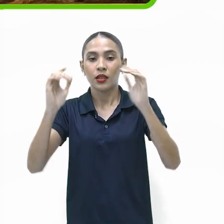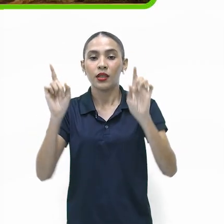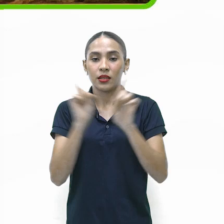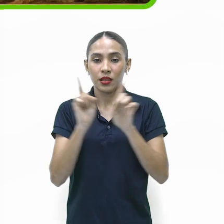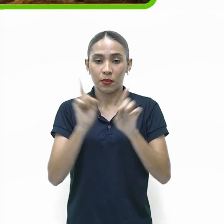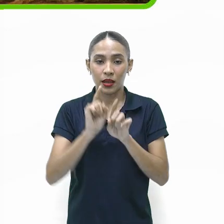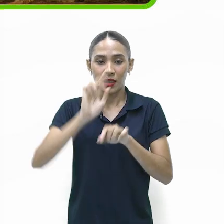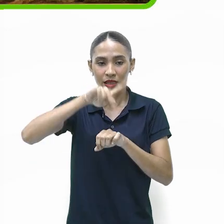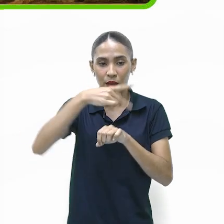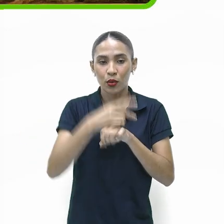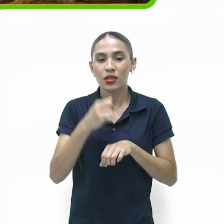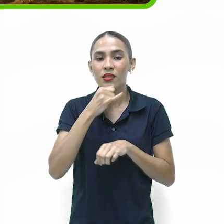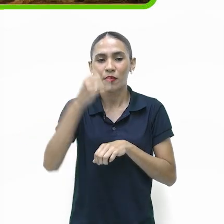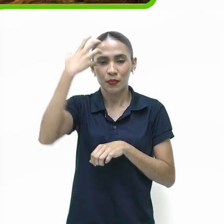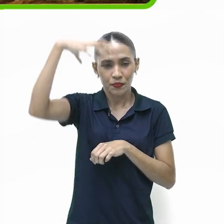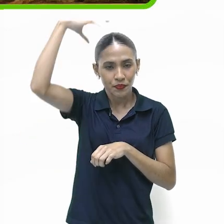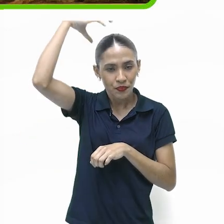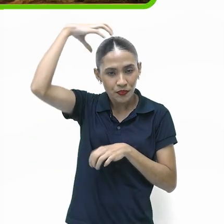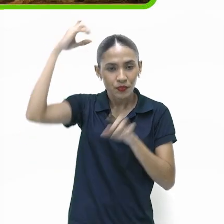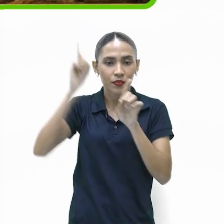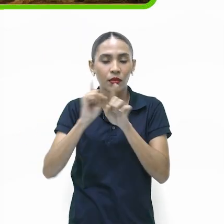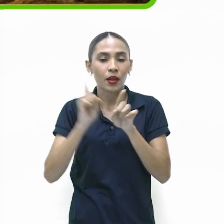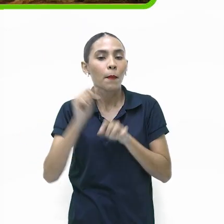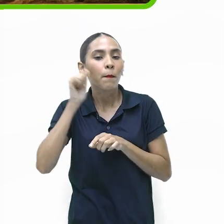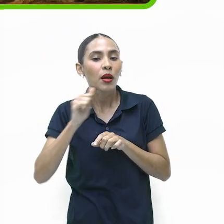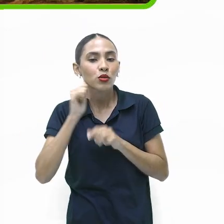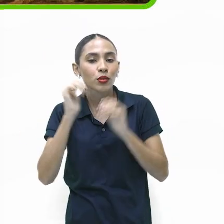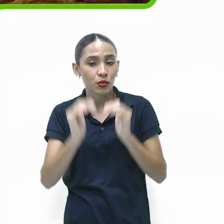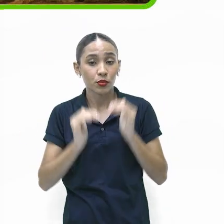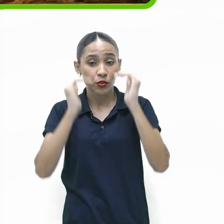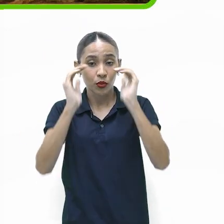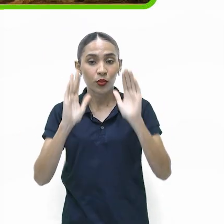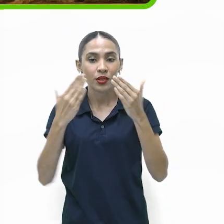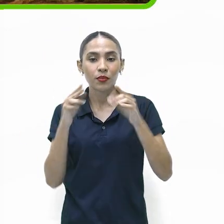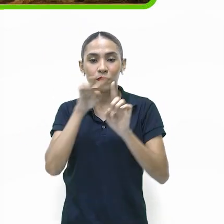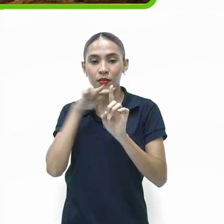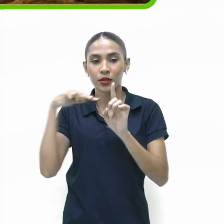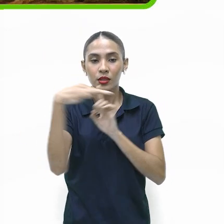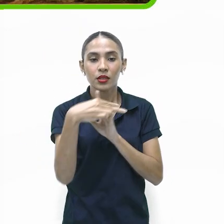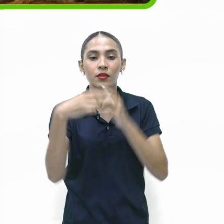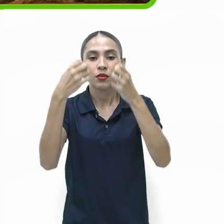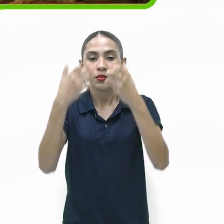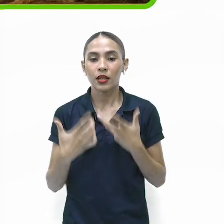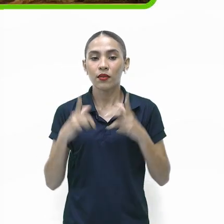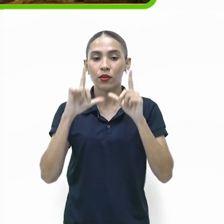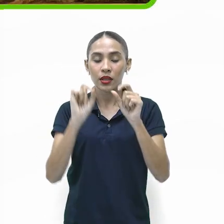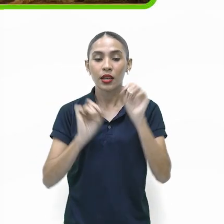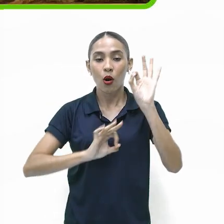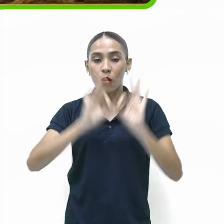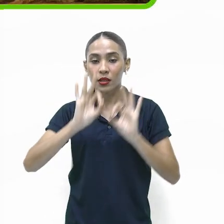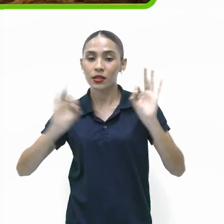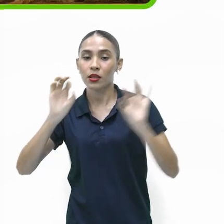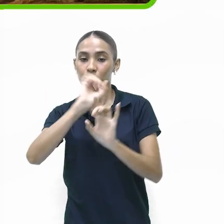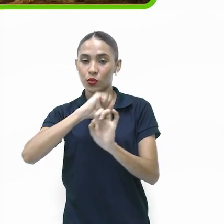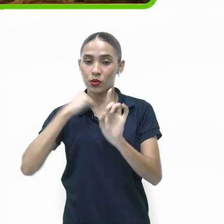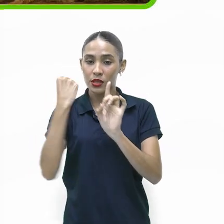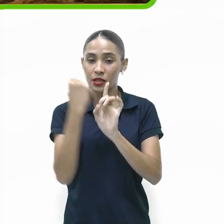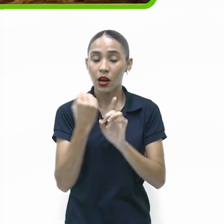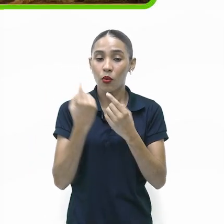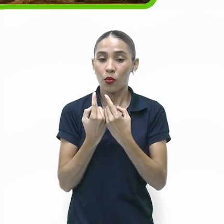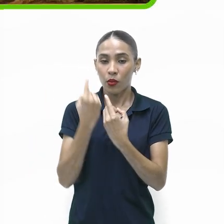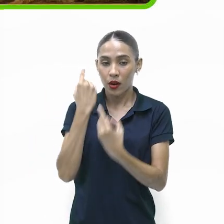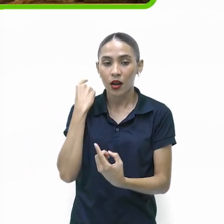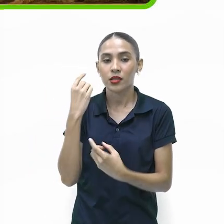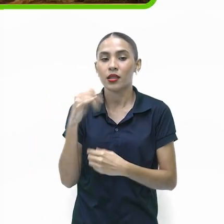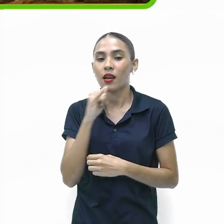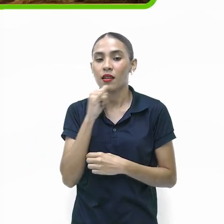anjos abaixo, depois os reis, nobres e camponeses, né? Essa visão, ela justifica aí a ordem social